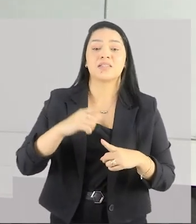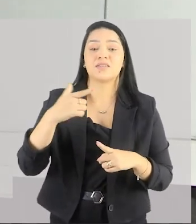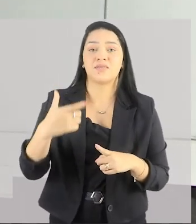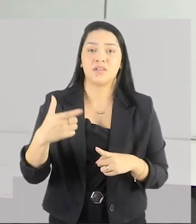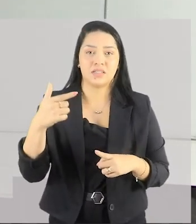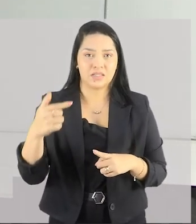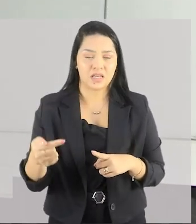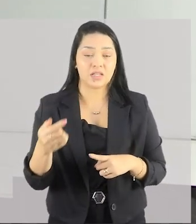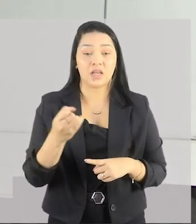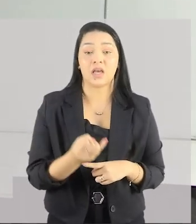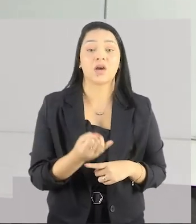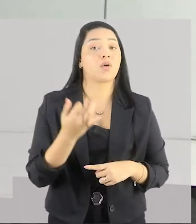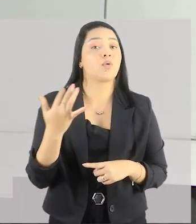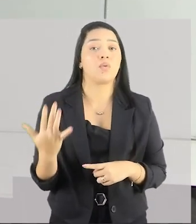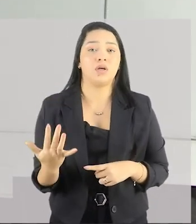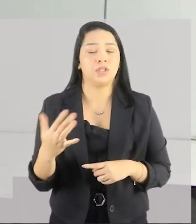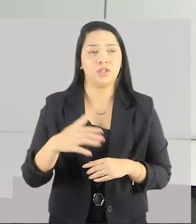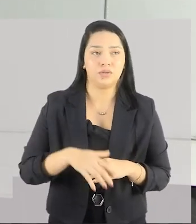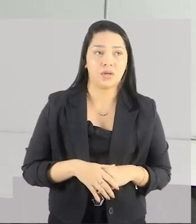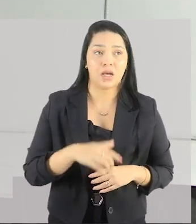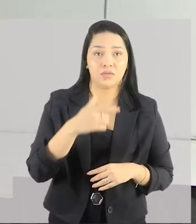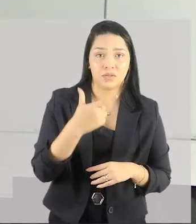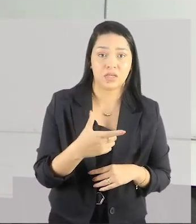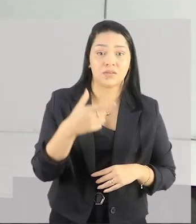27 é igual a quanto? A